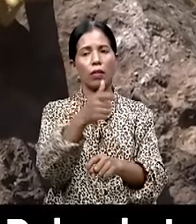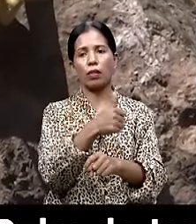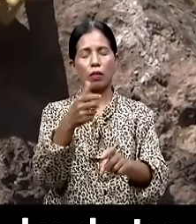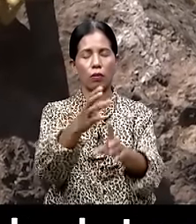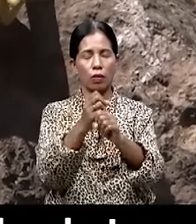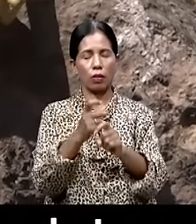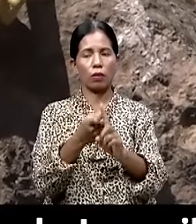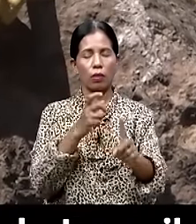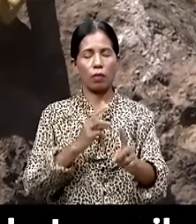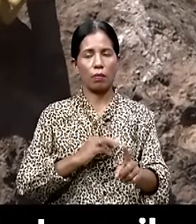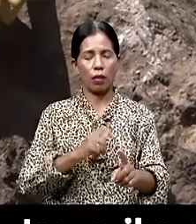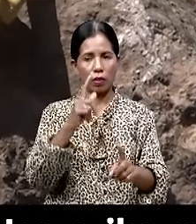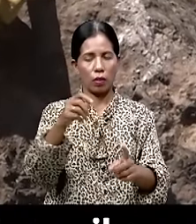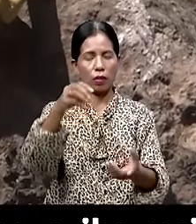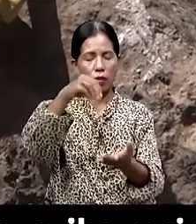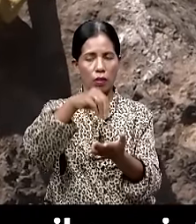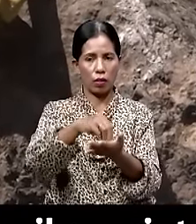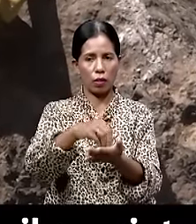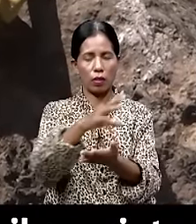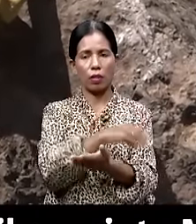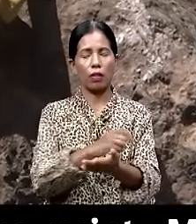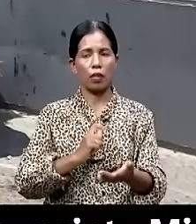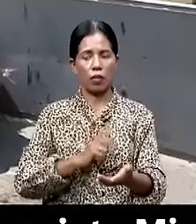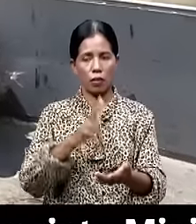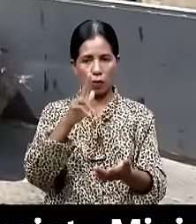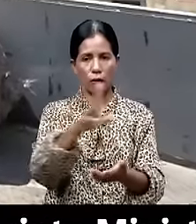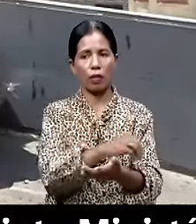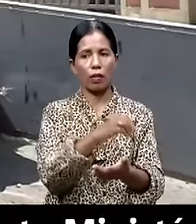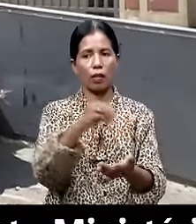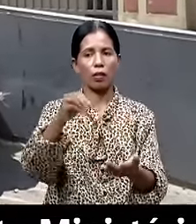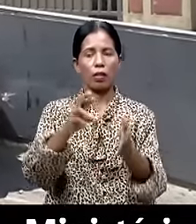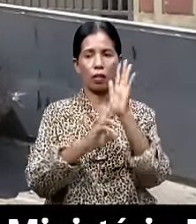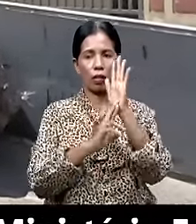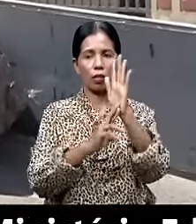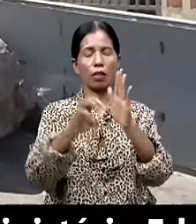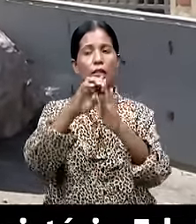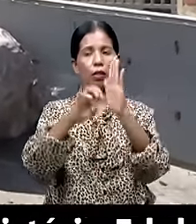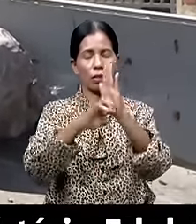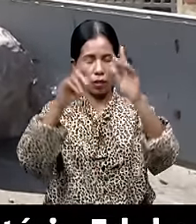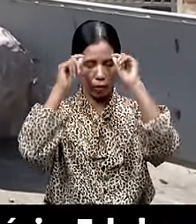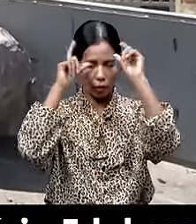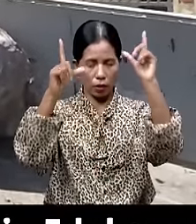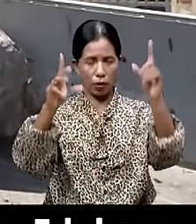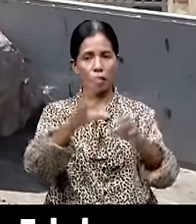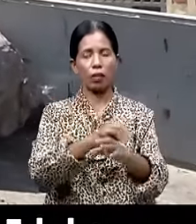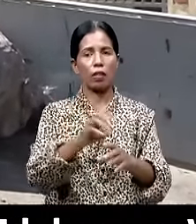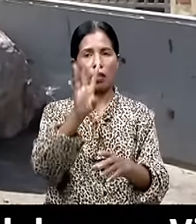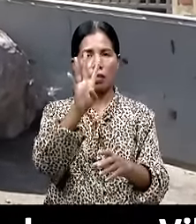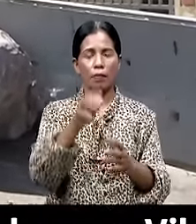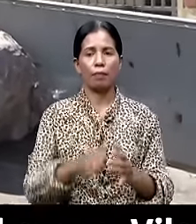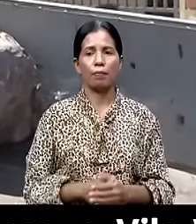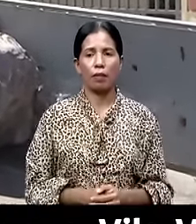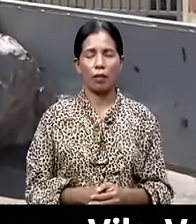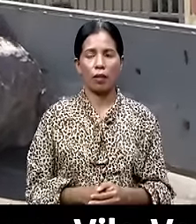Manatutu, onde Hatur e a Monumento Praça Tacitolo Nian, onde representa Estado Timor-Leste e órgão soberano Hat. Praça né,